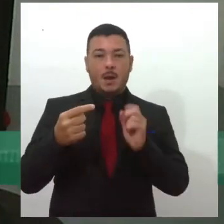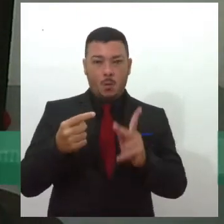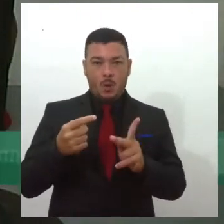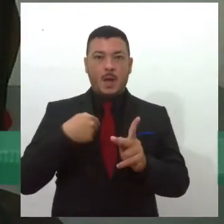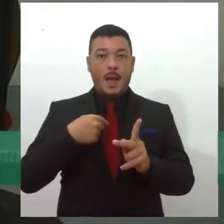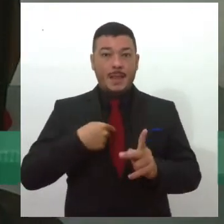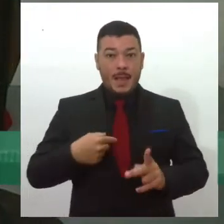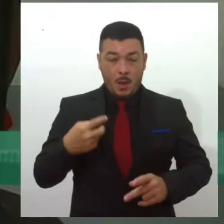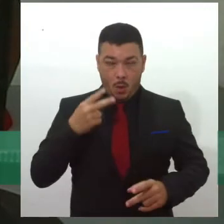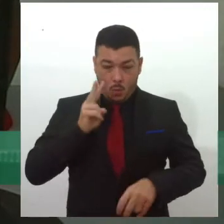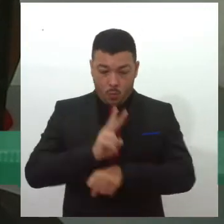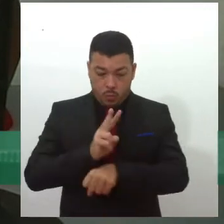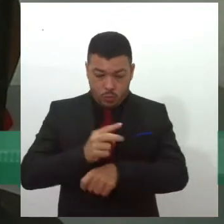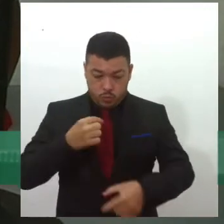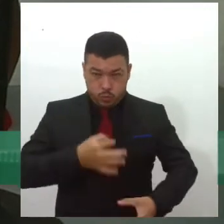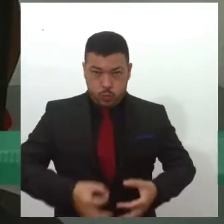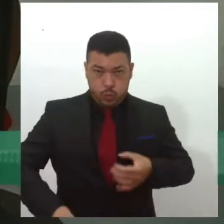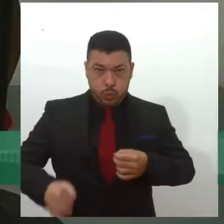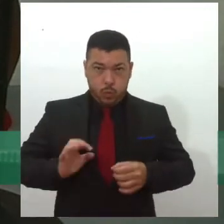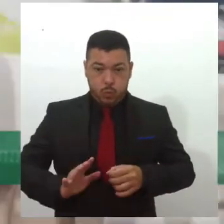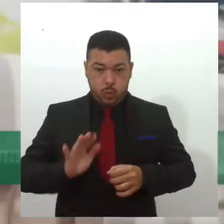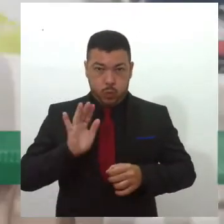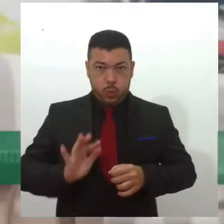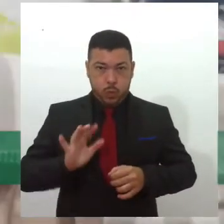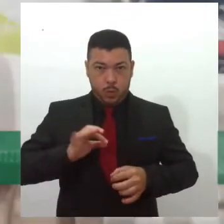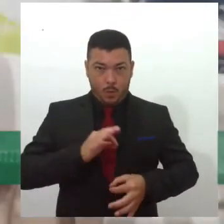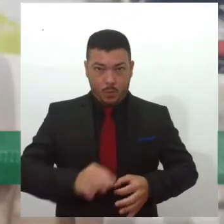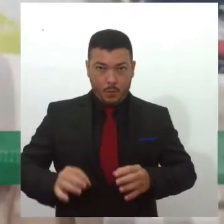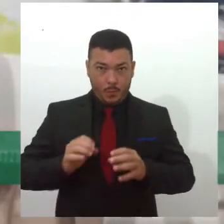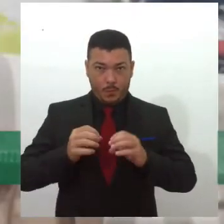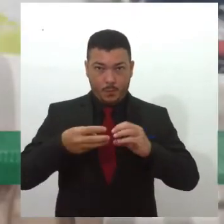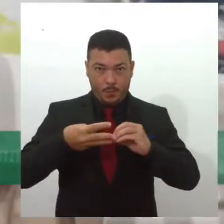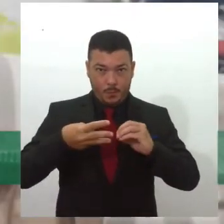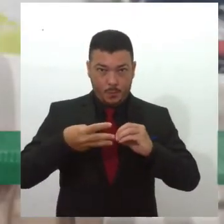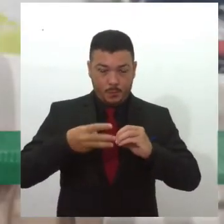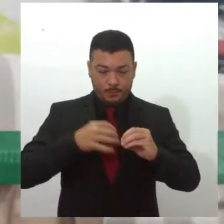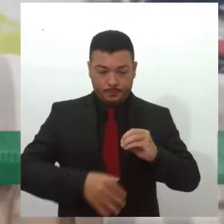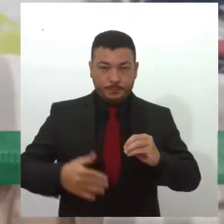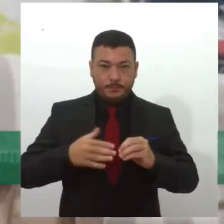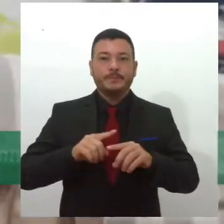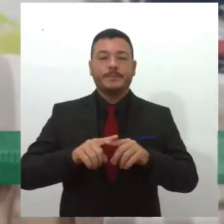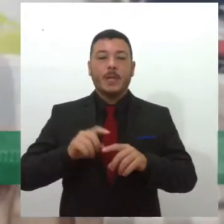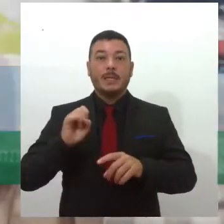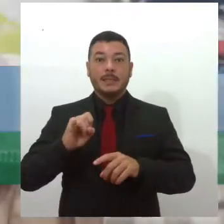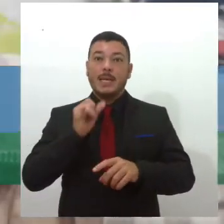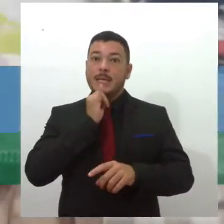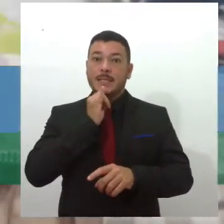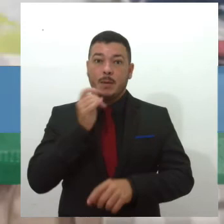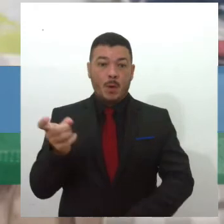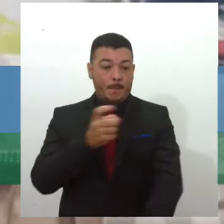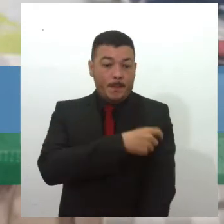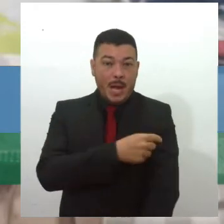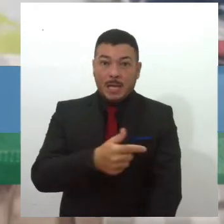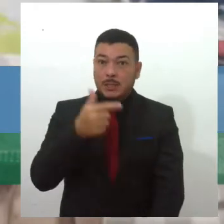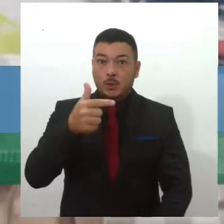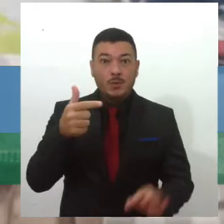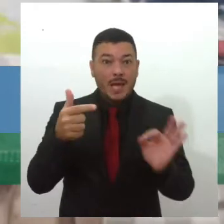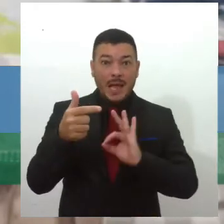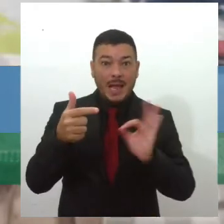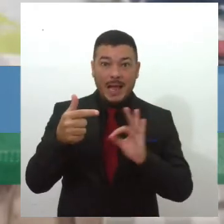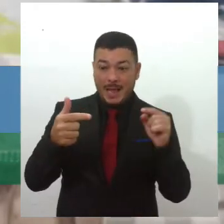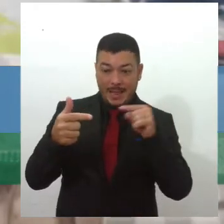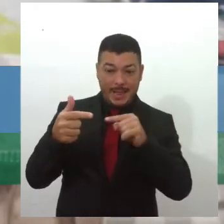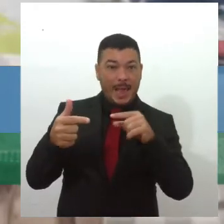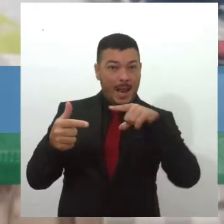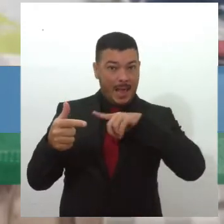menor. Segundo, a duração desse efeito dessa vacina vai ser por menor tempo. Então, não tomar a